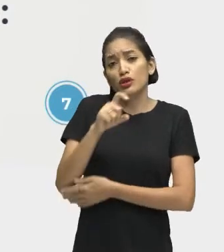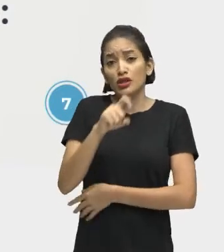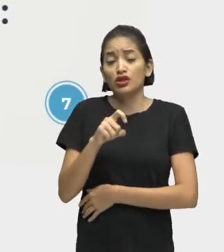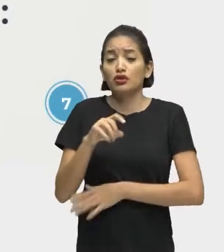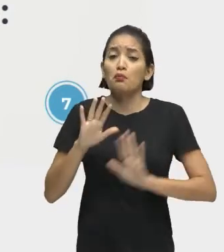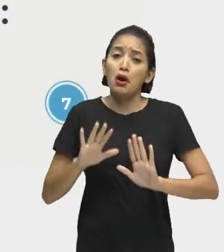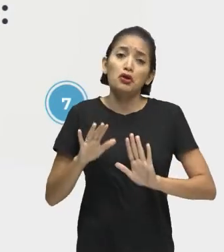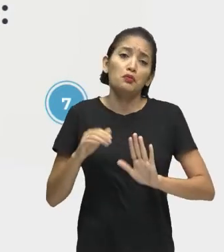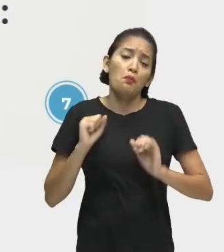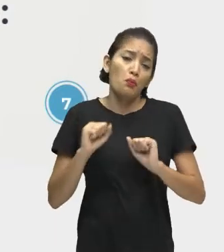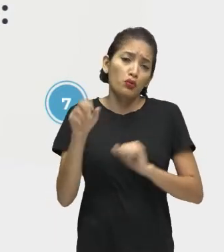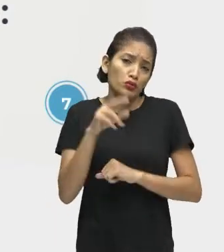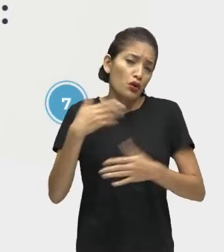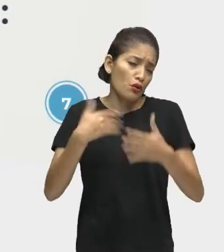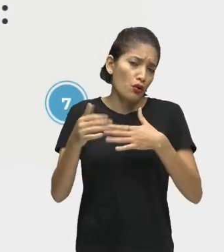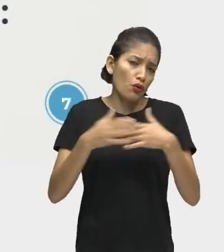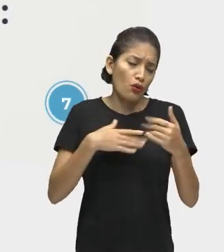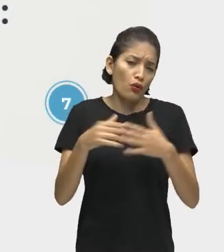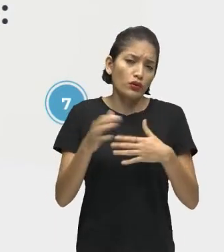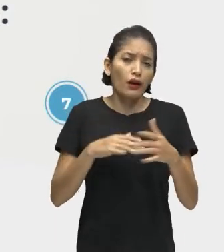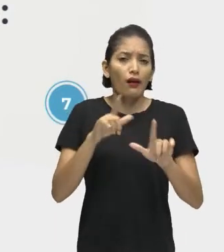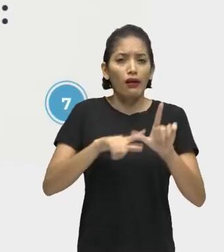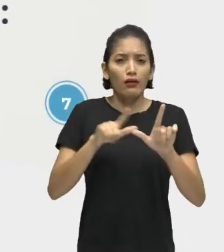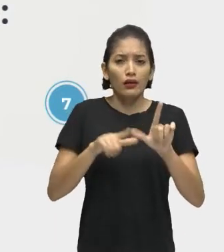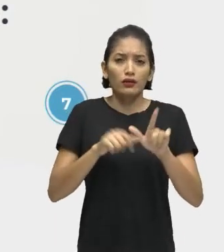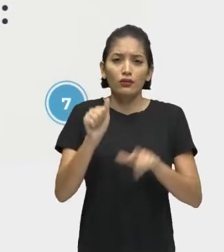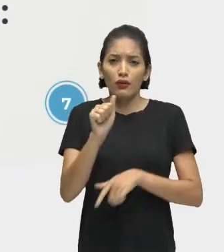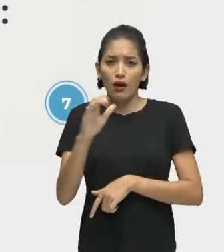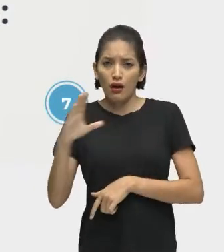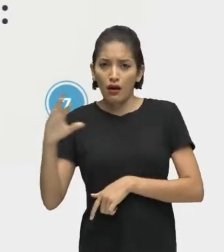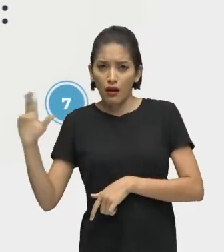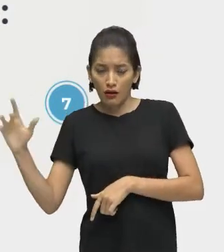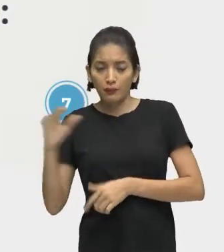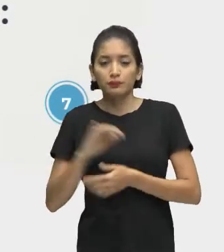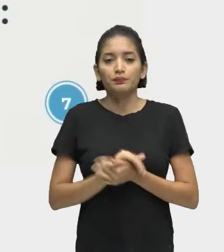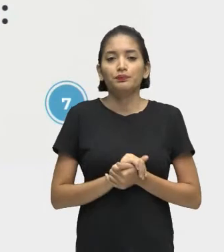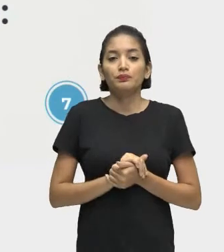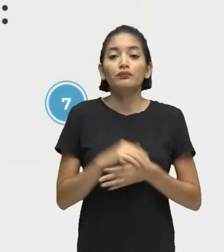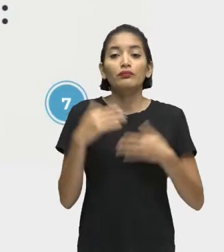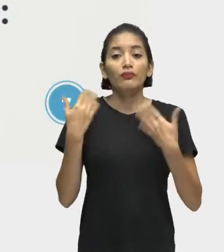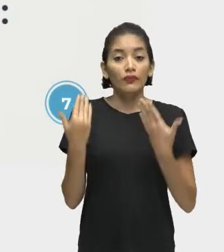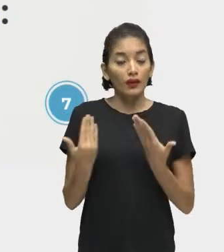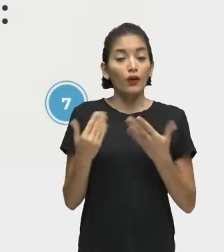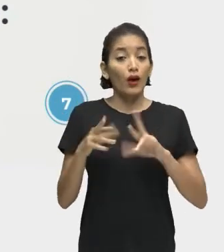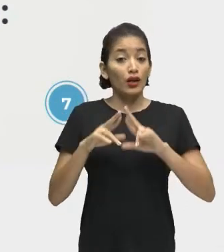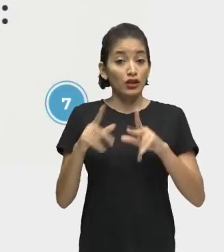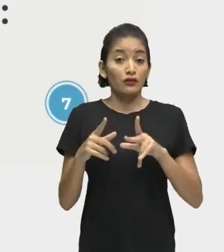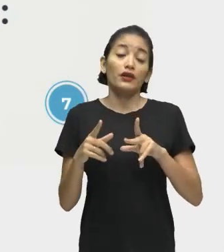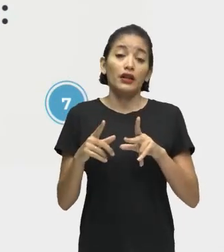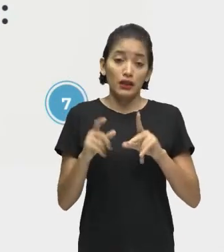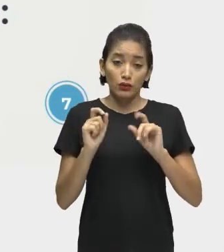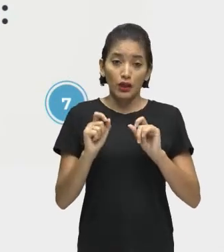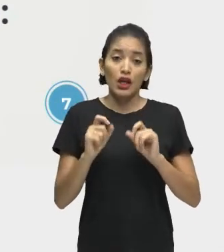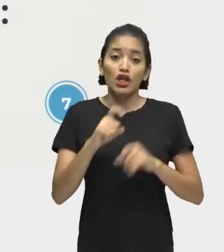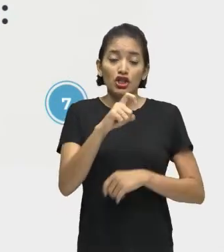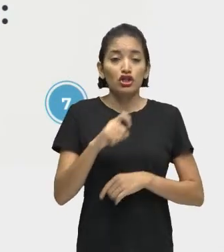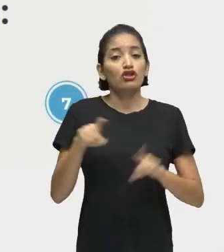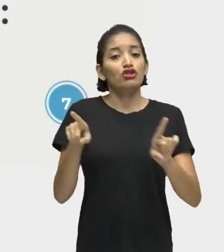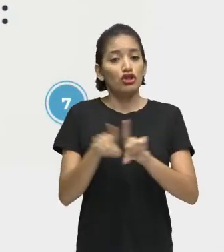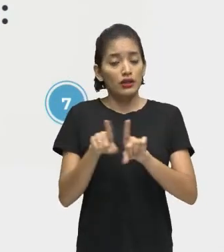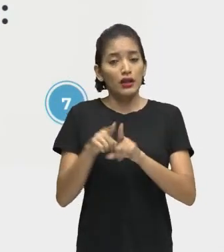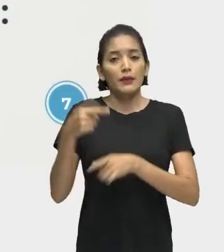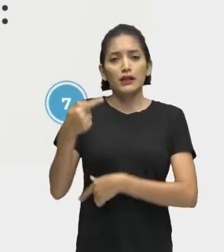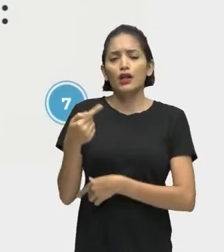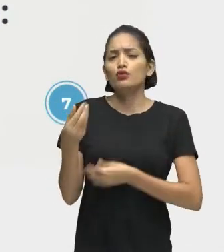qualquer outra letra do alfabeto. Por exemplo, temos aqui a diferença entre o número X e o número 7. Como é que a